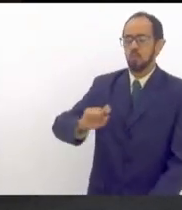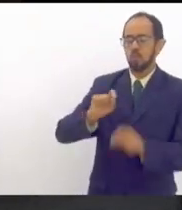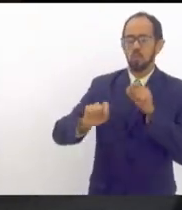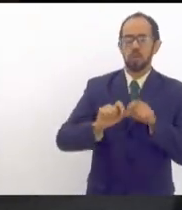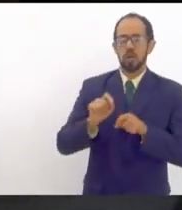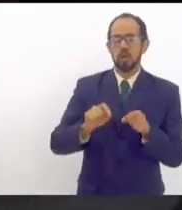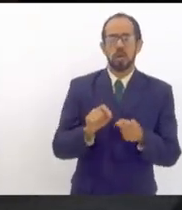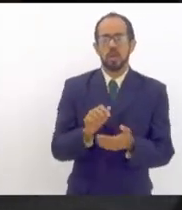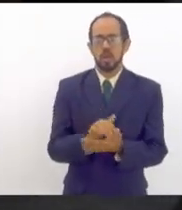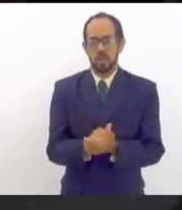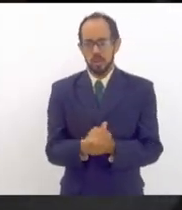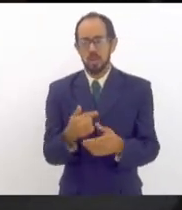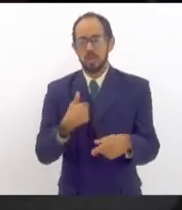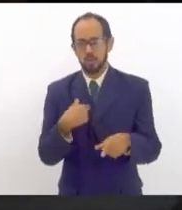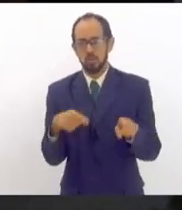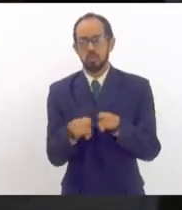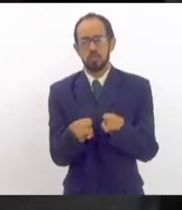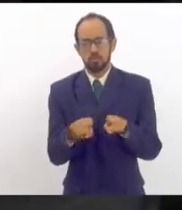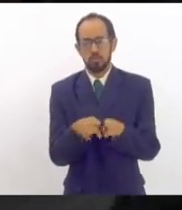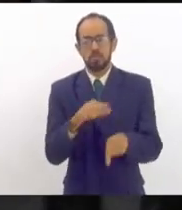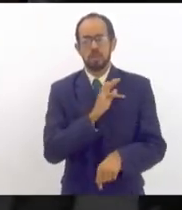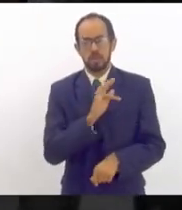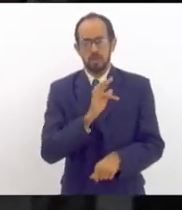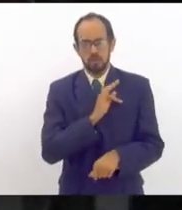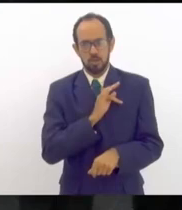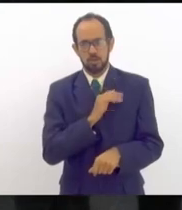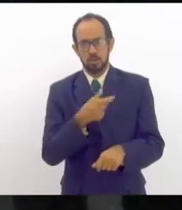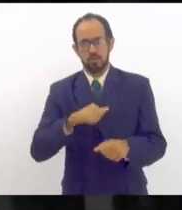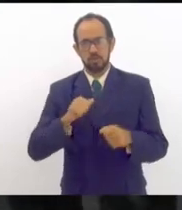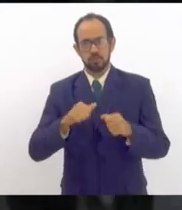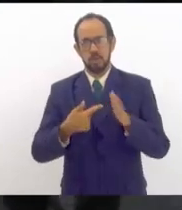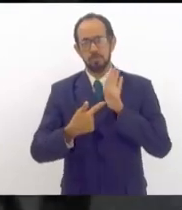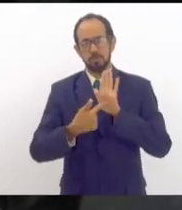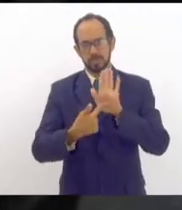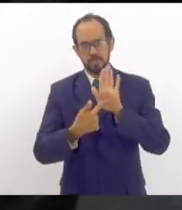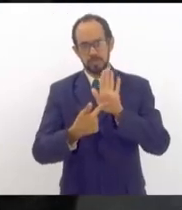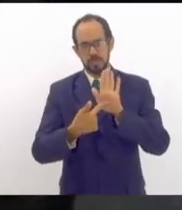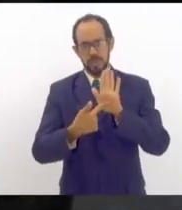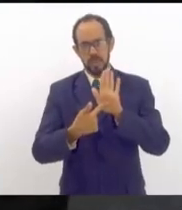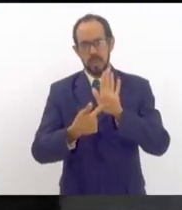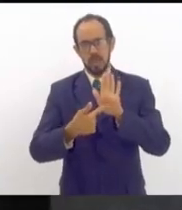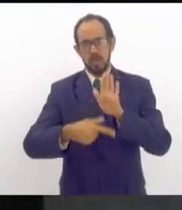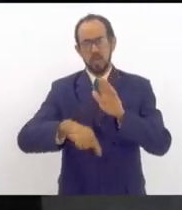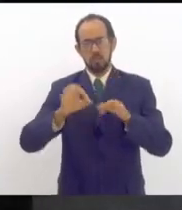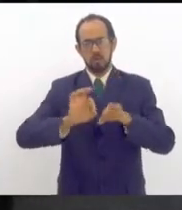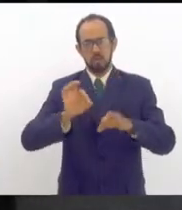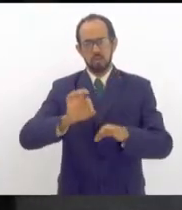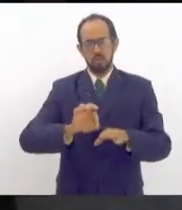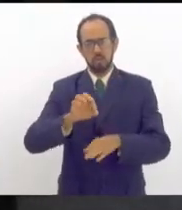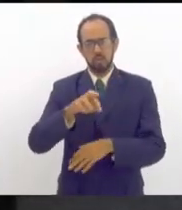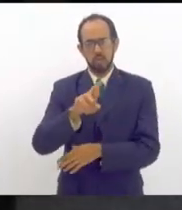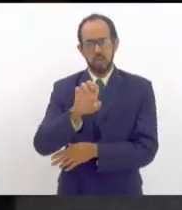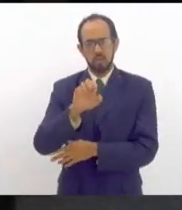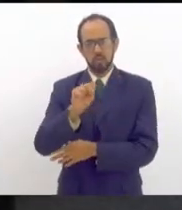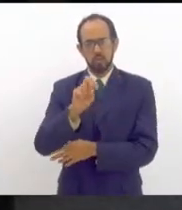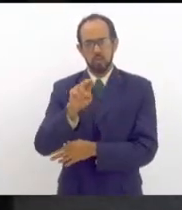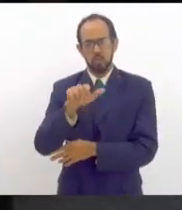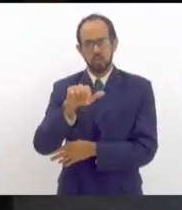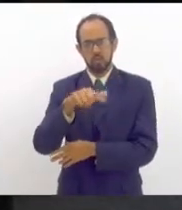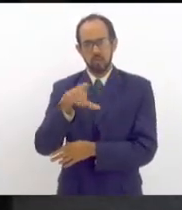deputada Marta Rocha vamos apresentar um projeto de resolução para que qualquer condecoração